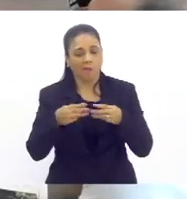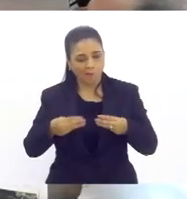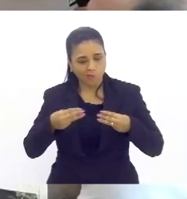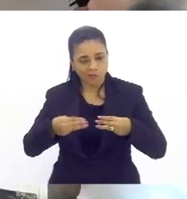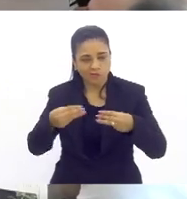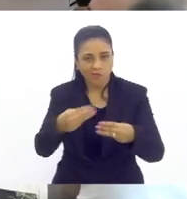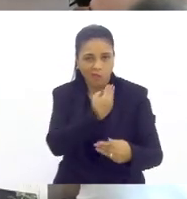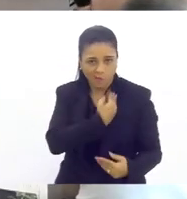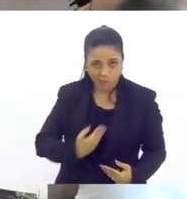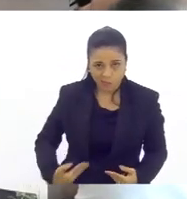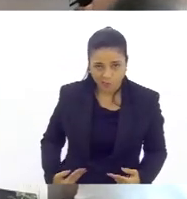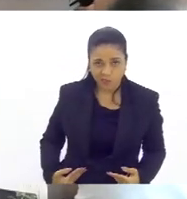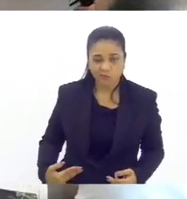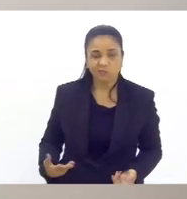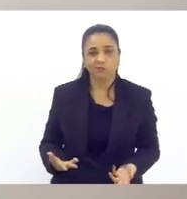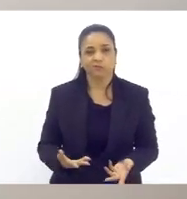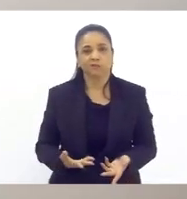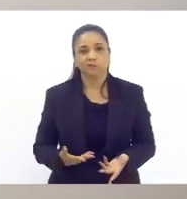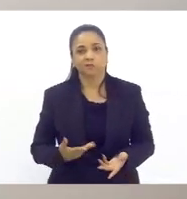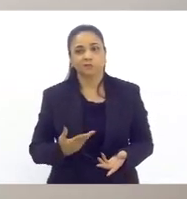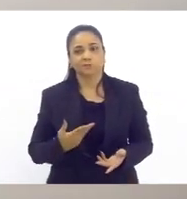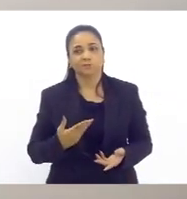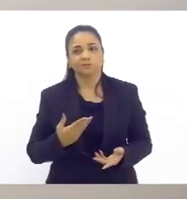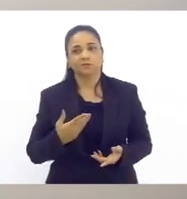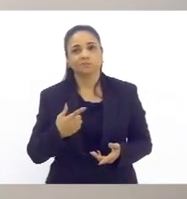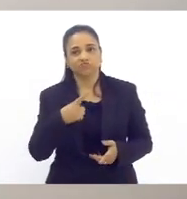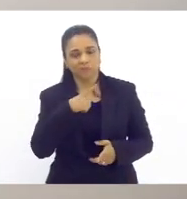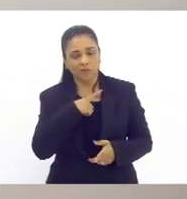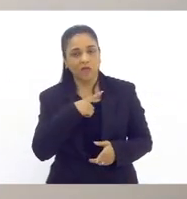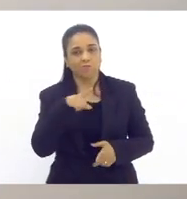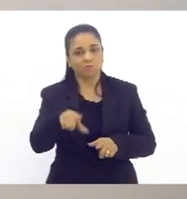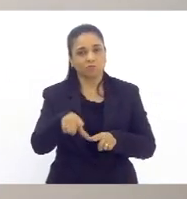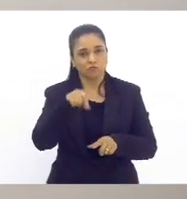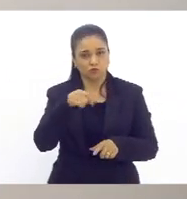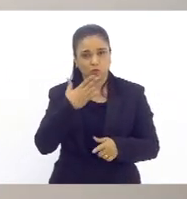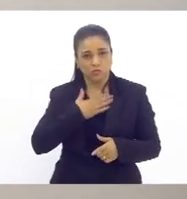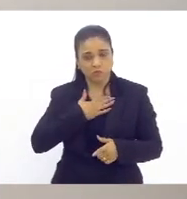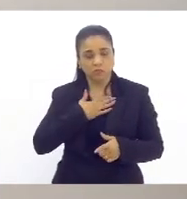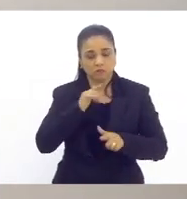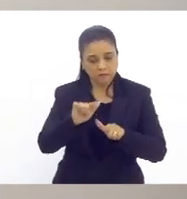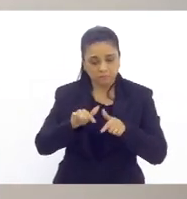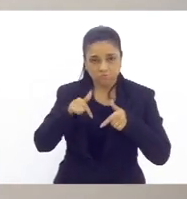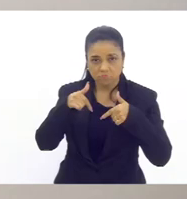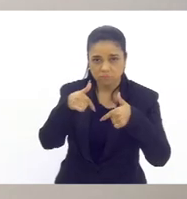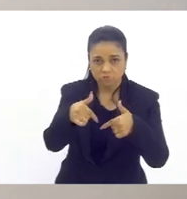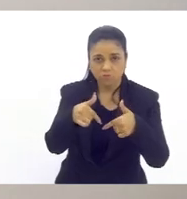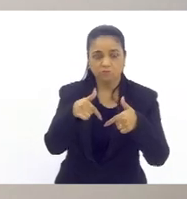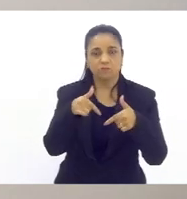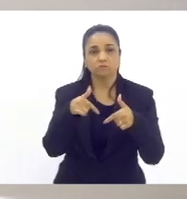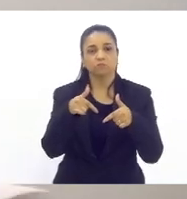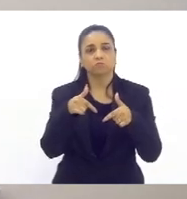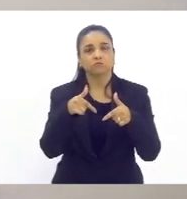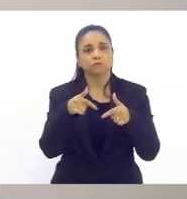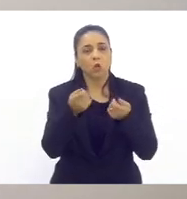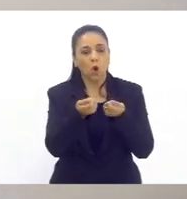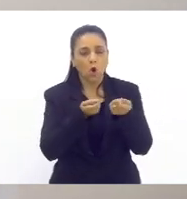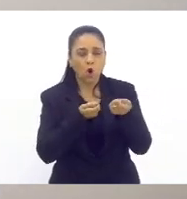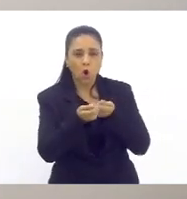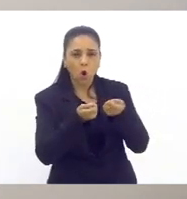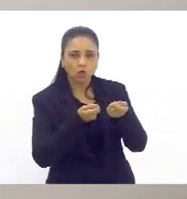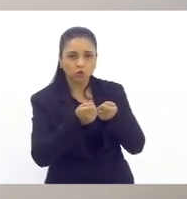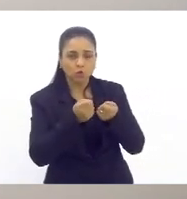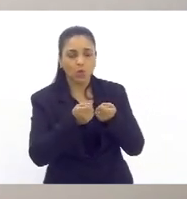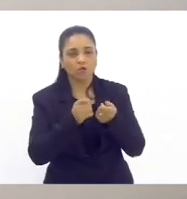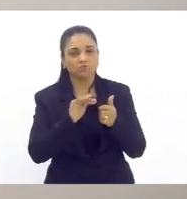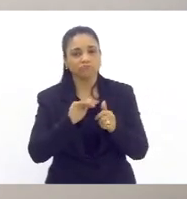Público enquanto legitimado na propositura das ações mas também no controle externo da atividade